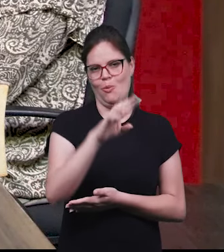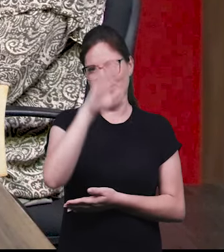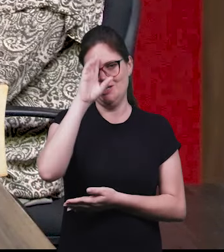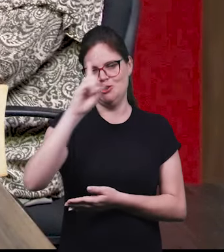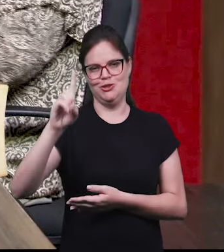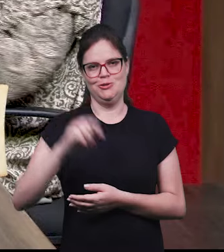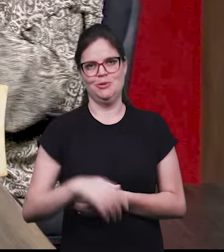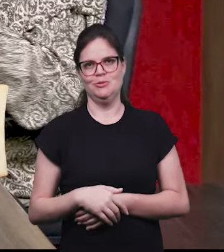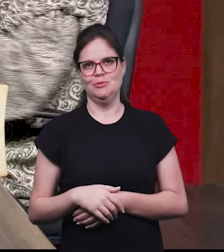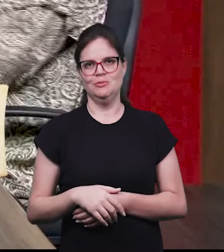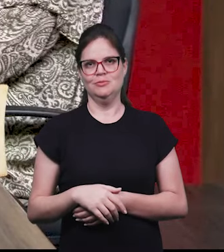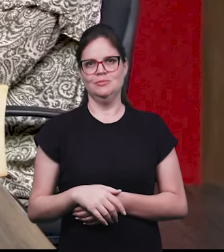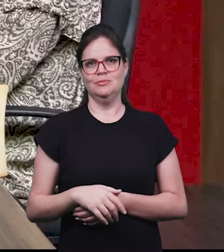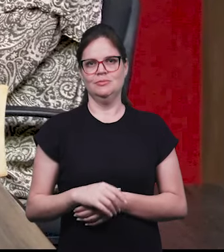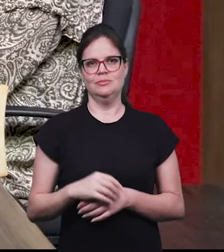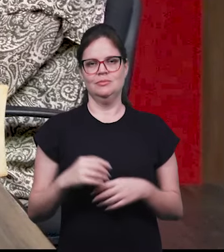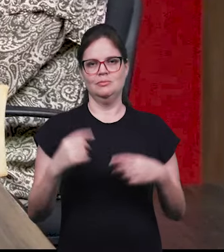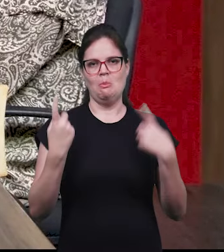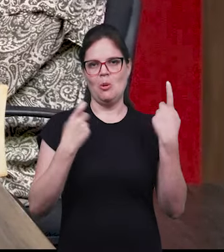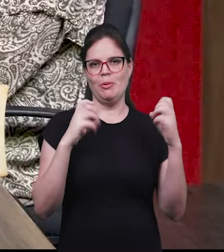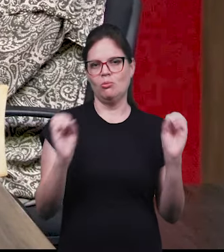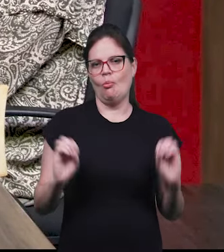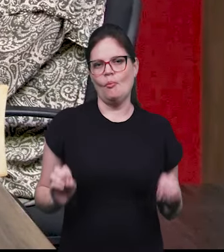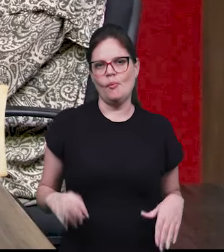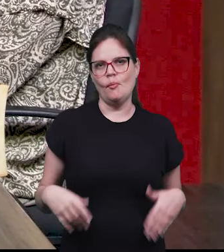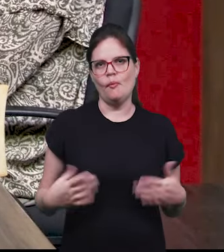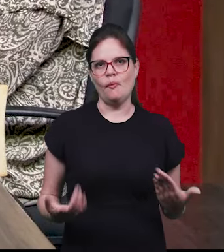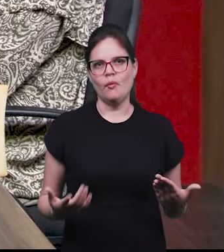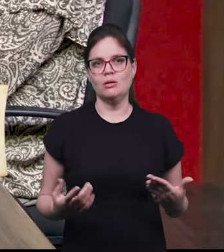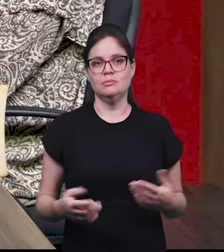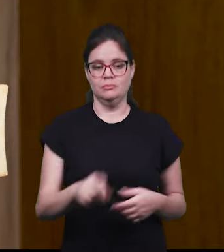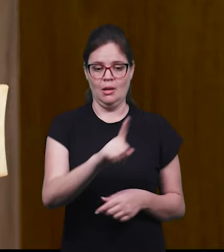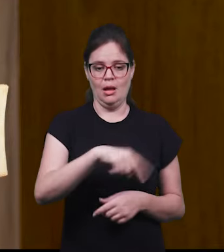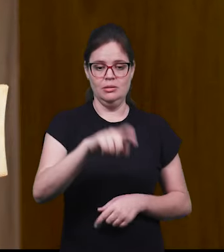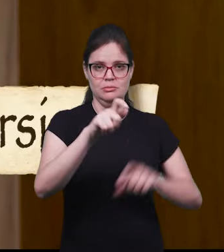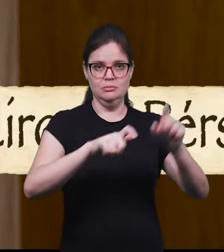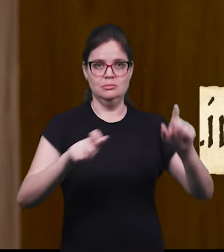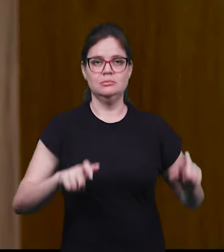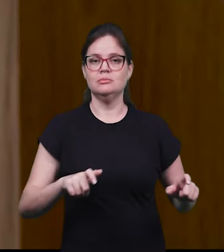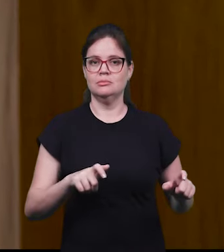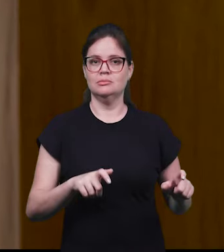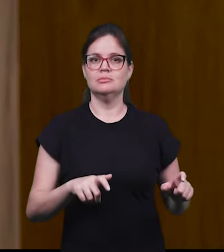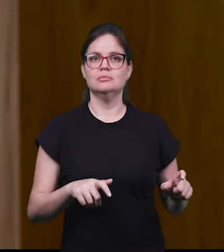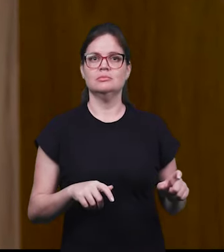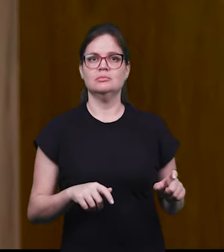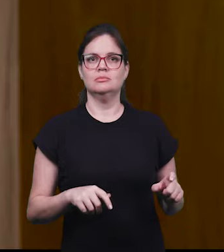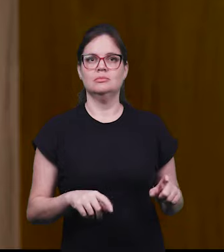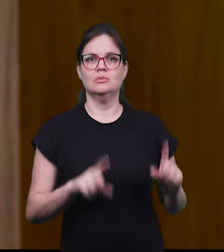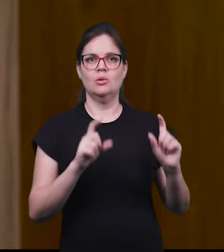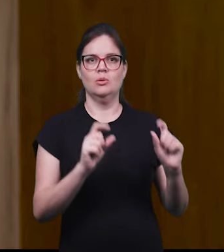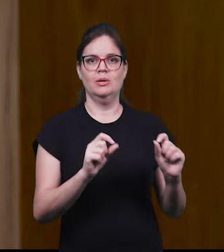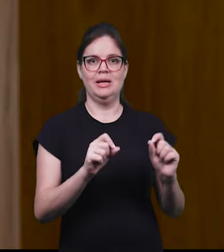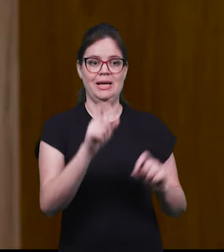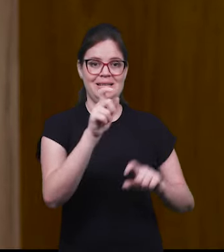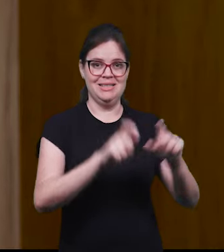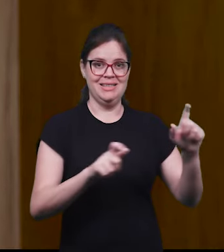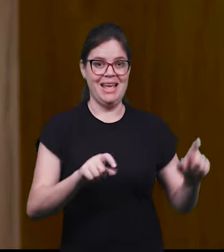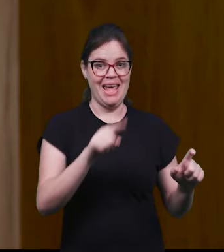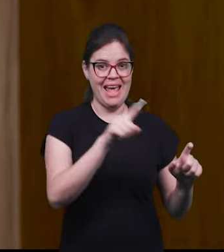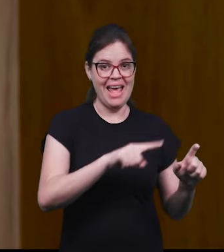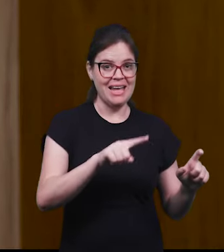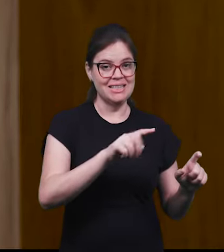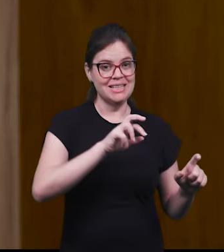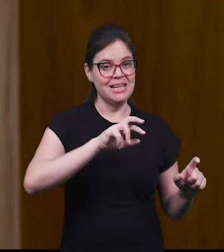que não está preocupado com o que nós estamos preocupados, eles colocaram o cilindro, uma cópia